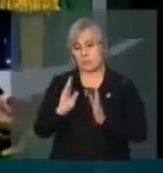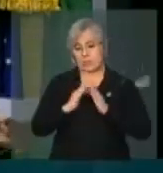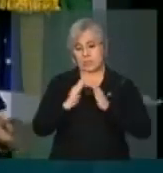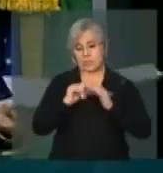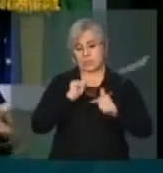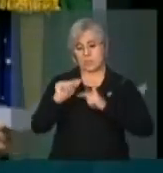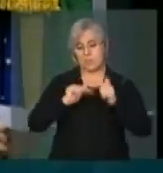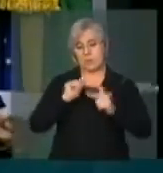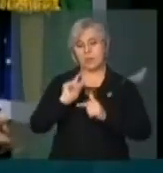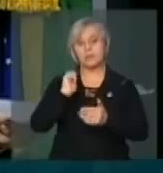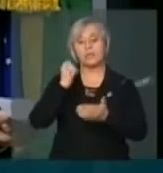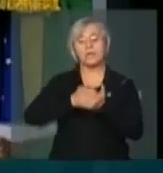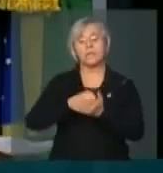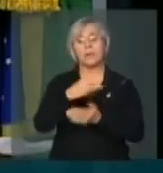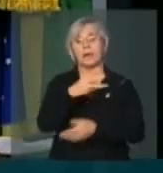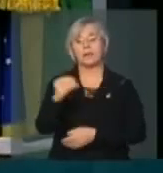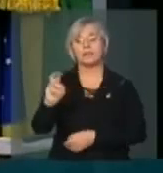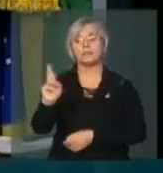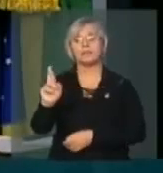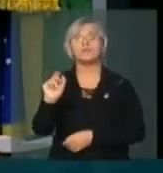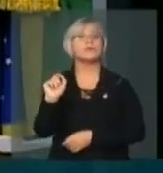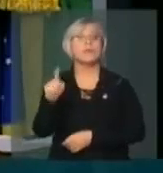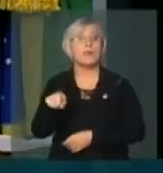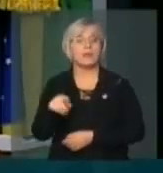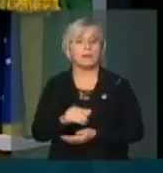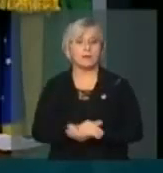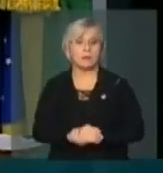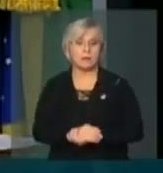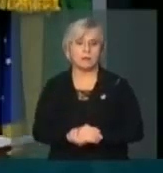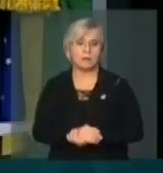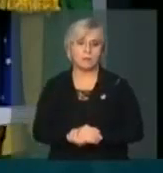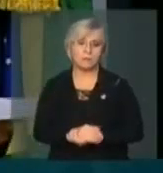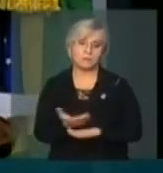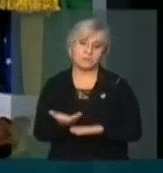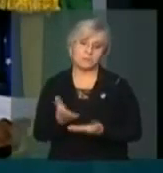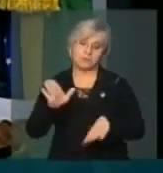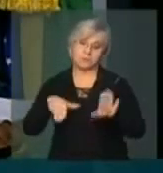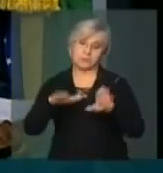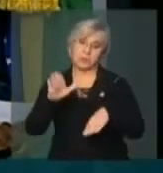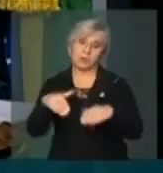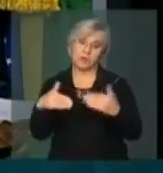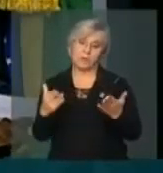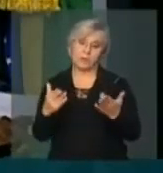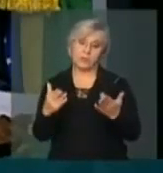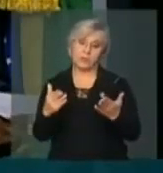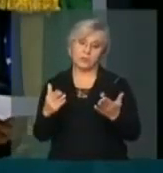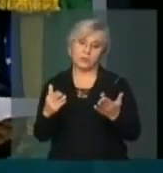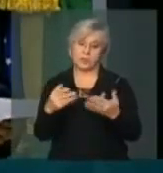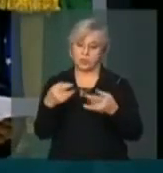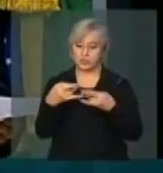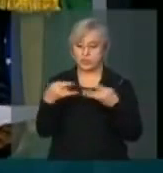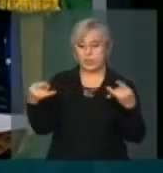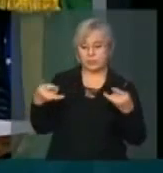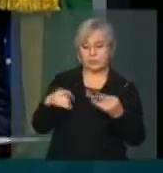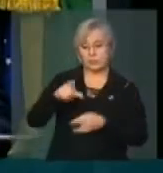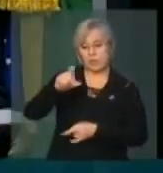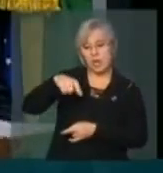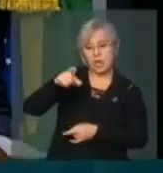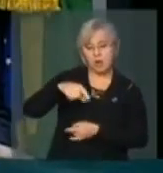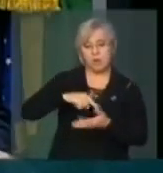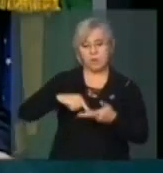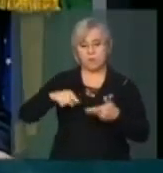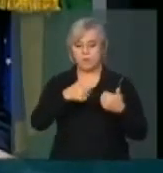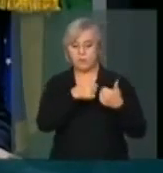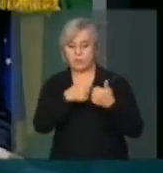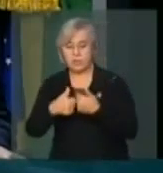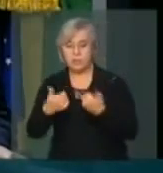quem paga esses R$300? Talvez o cheque especial, o cartão de crédito, o